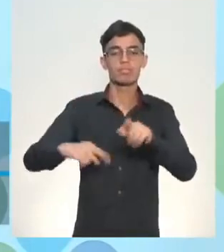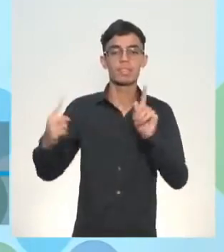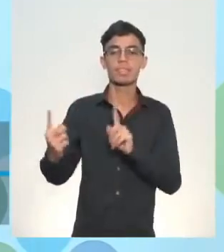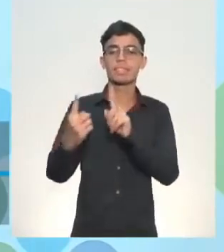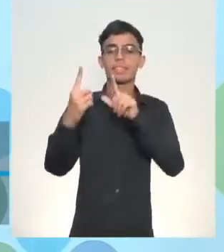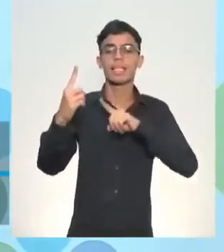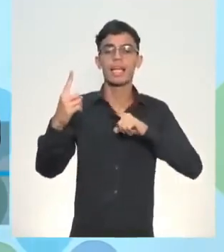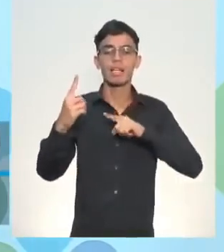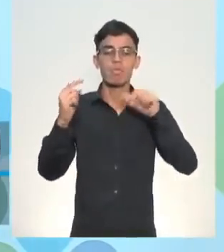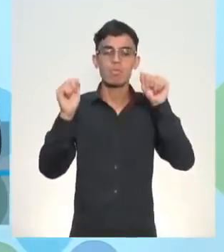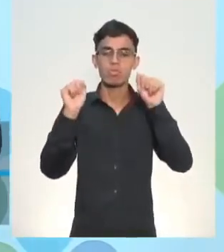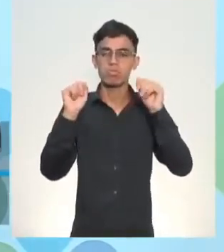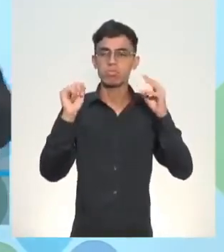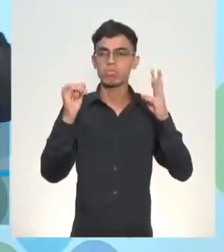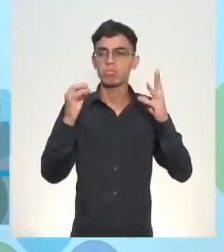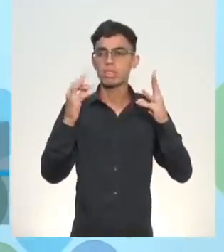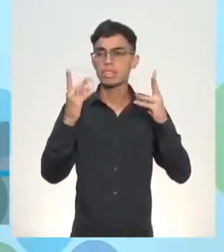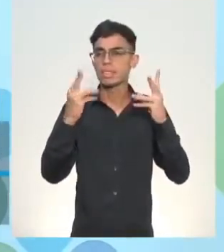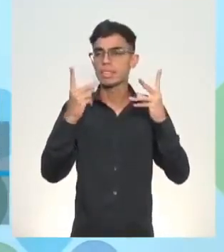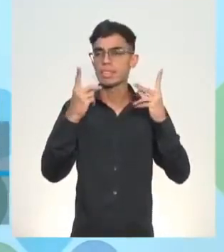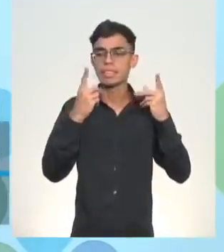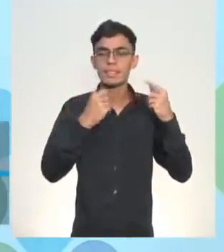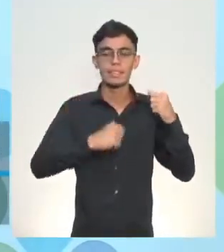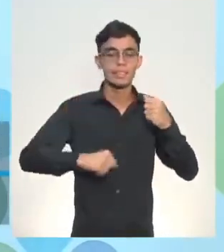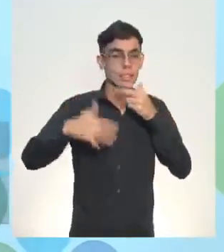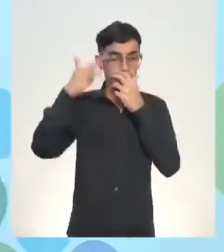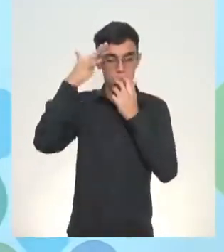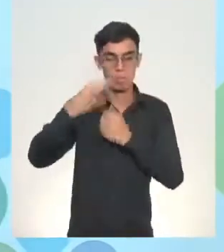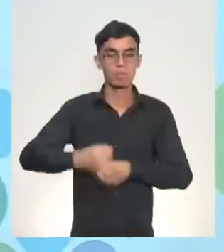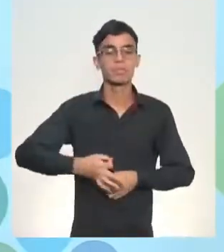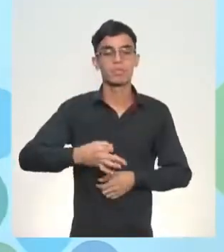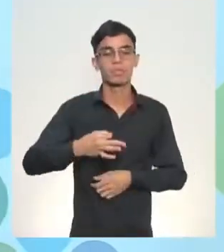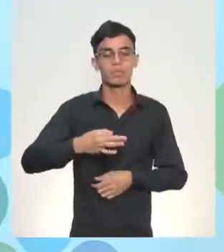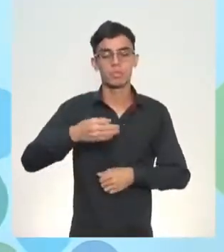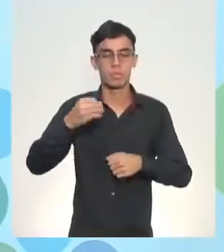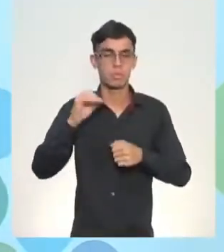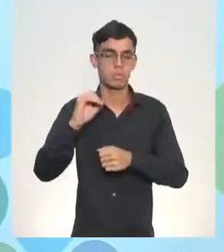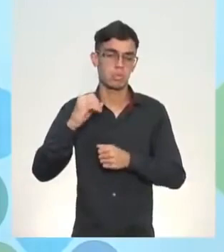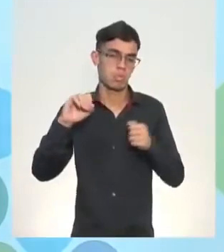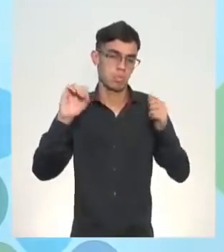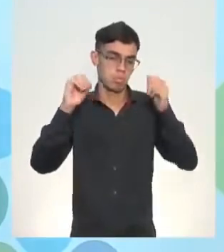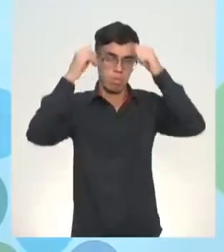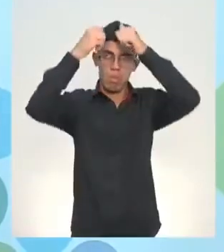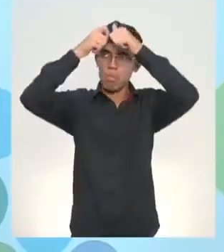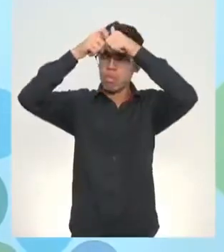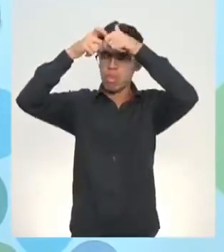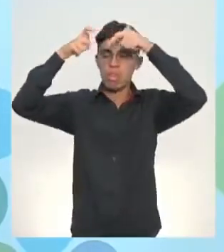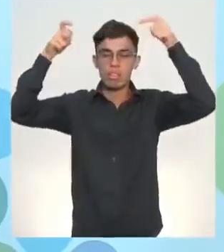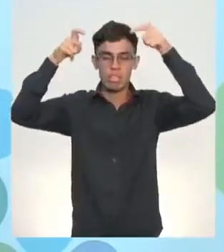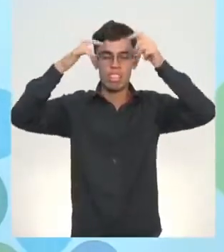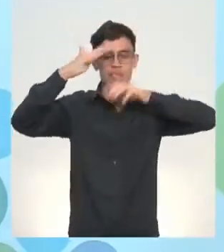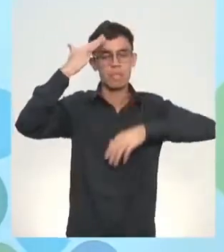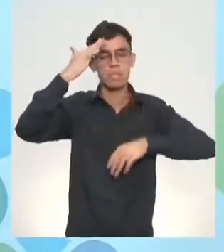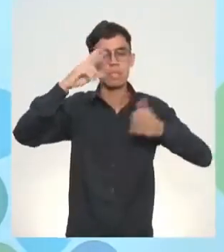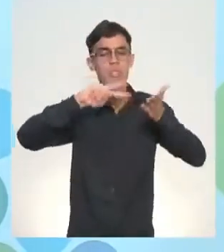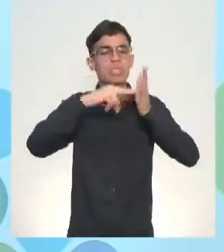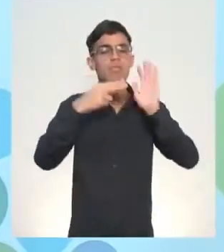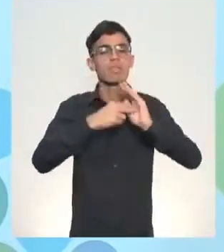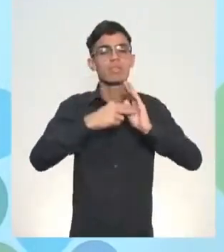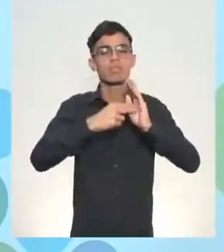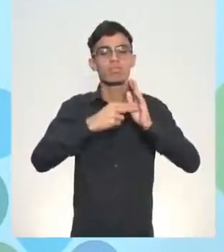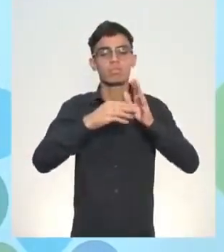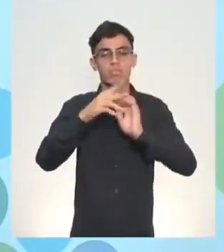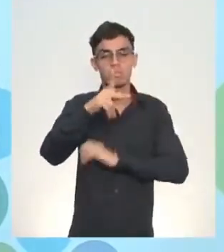ter uma visão maior, né, com uma abrangência muito maior, de tudo aquilo que é considerado um patrimônio material ou imaterial,